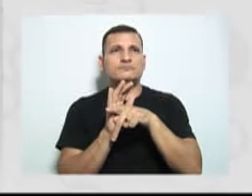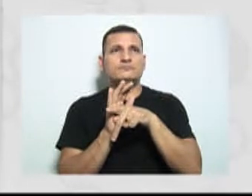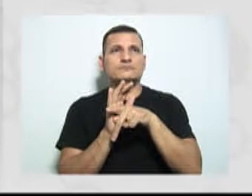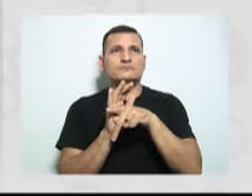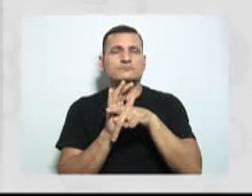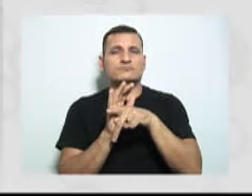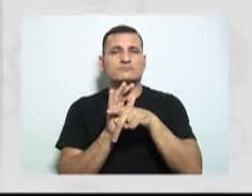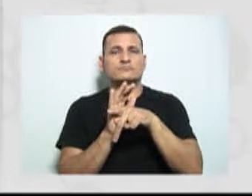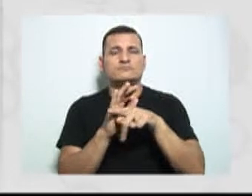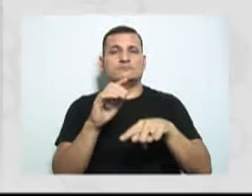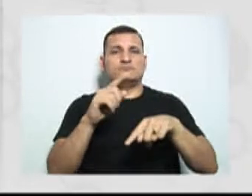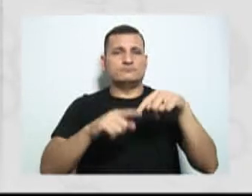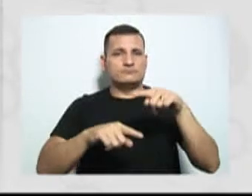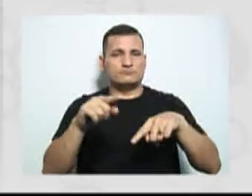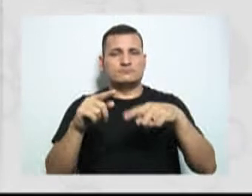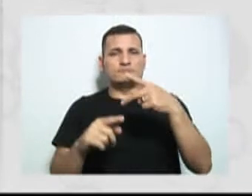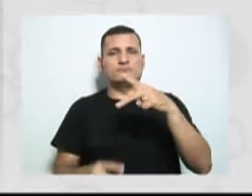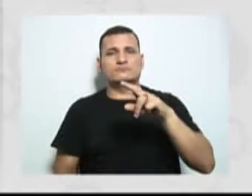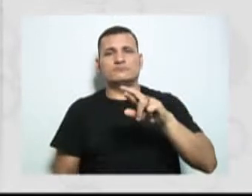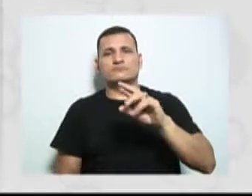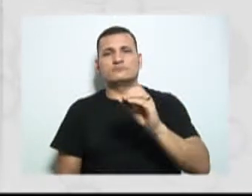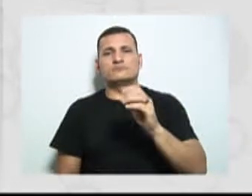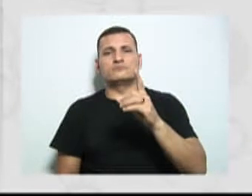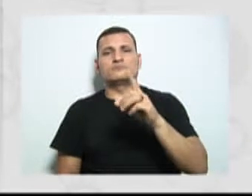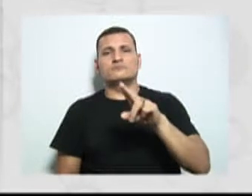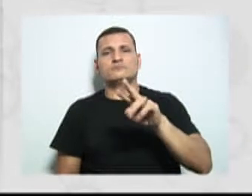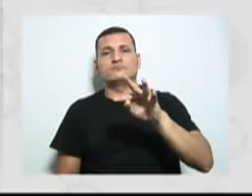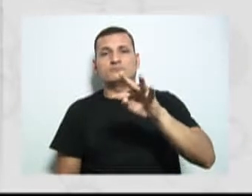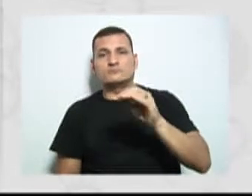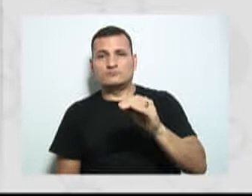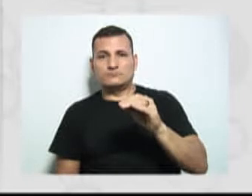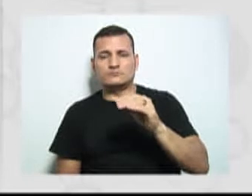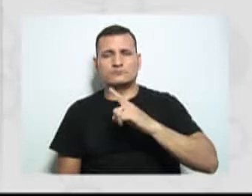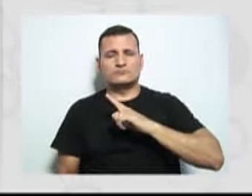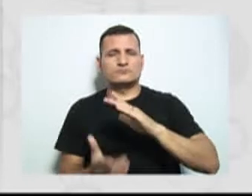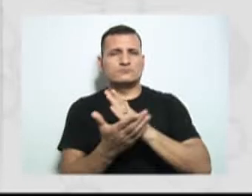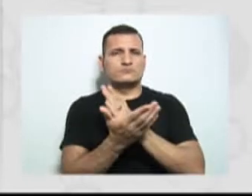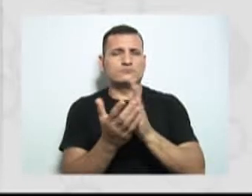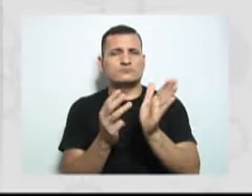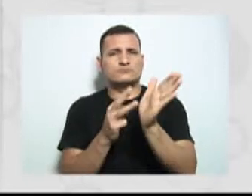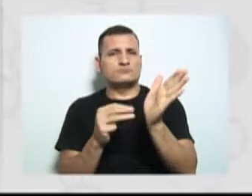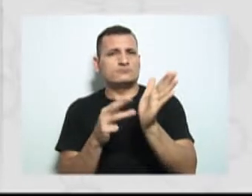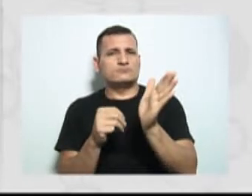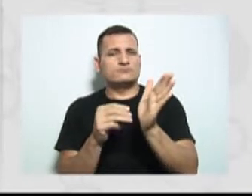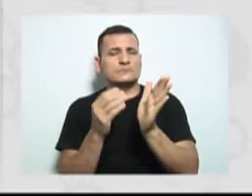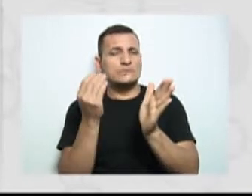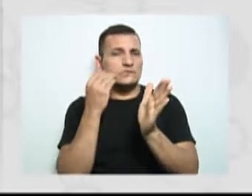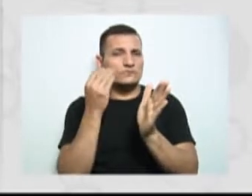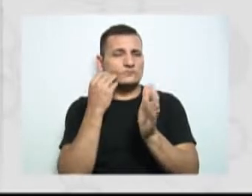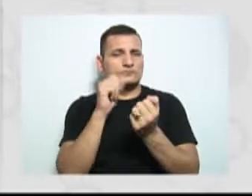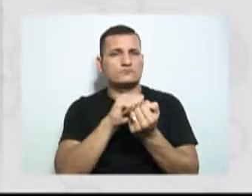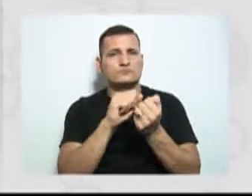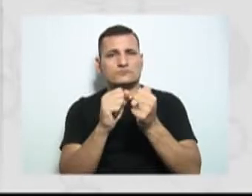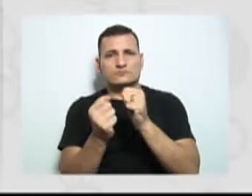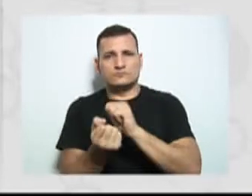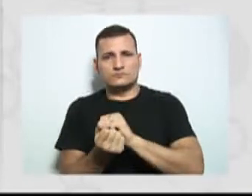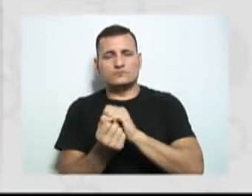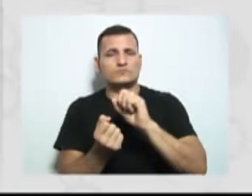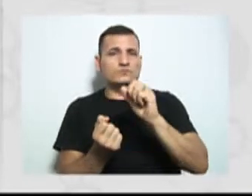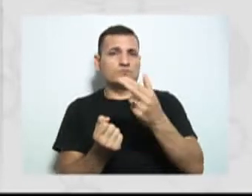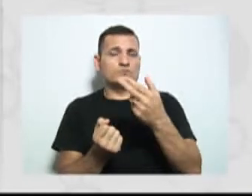aos produtos. Existem alguns métodos que buscam adequar as necessidades e exigências das empresas.